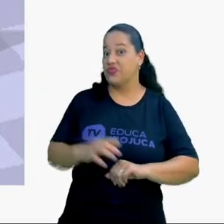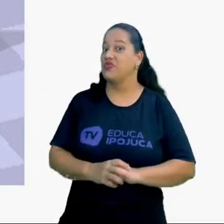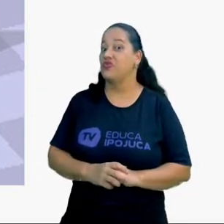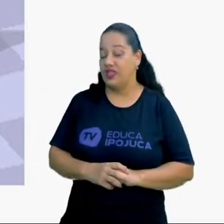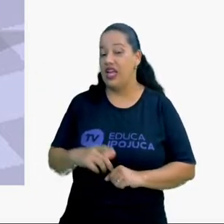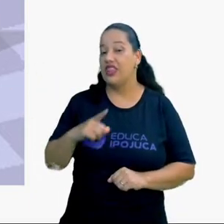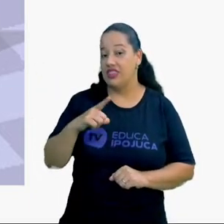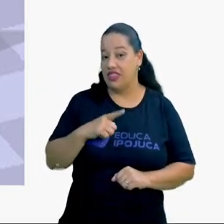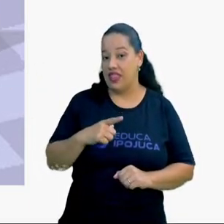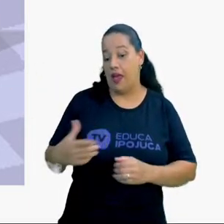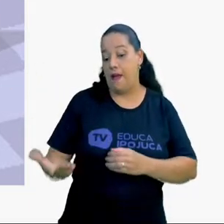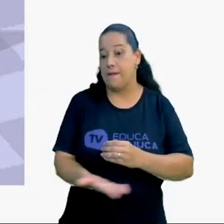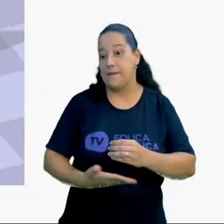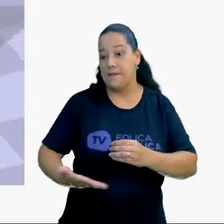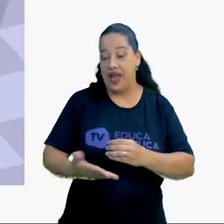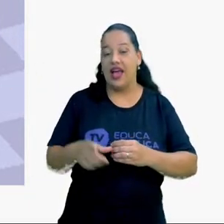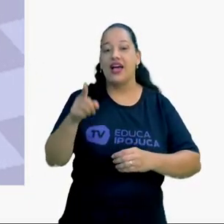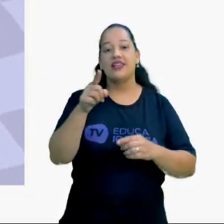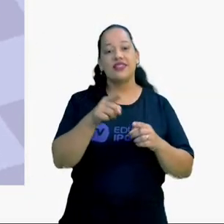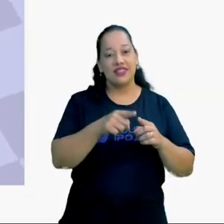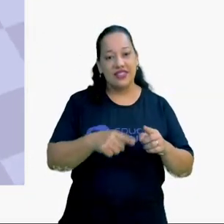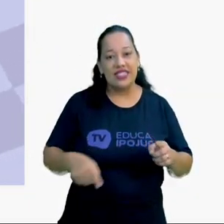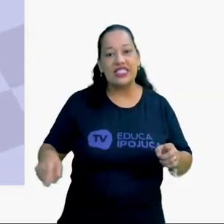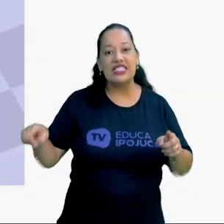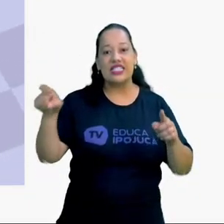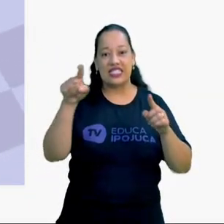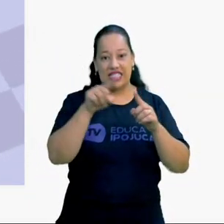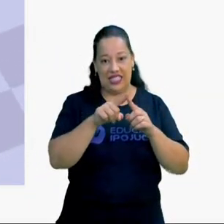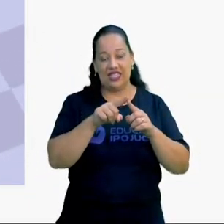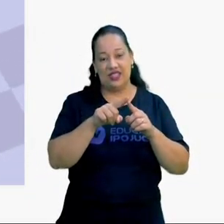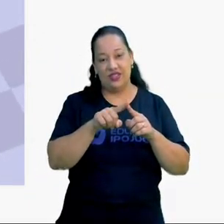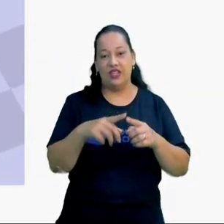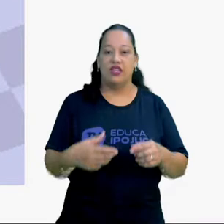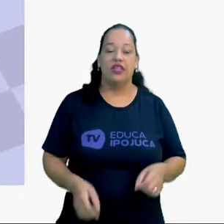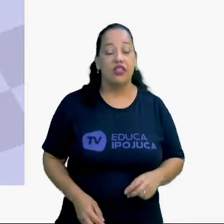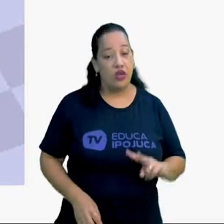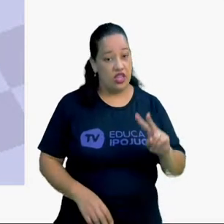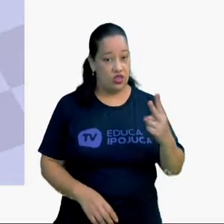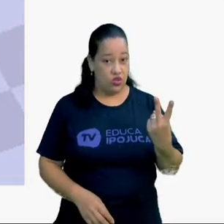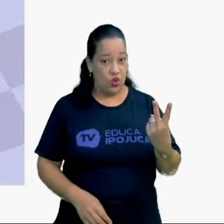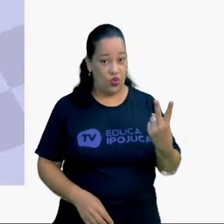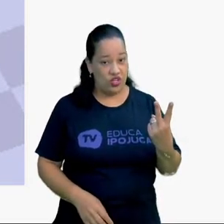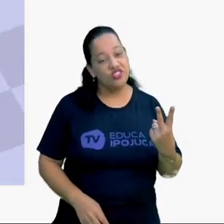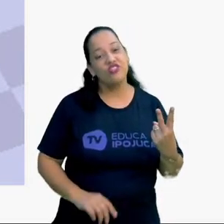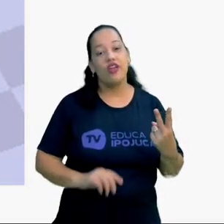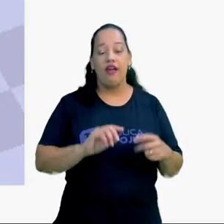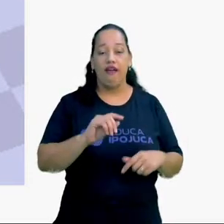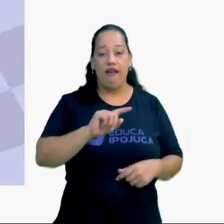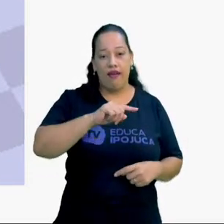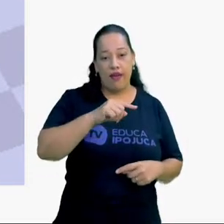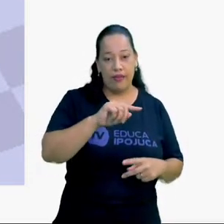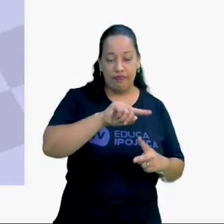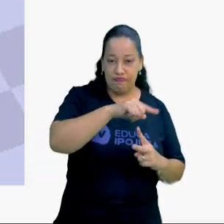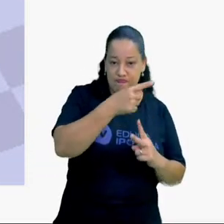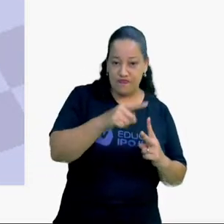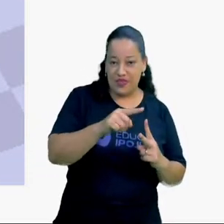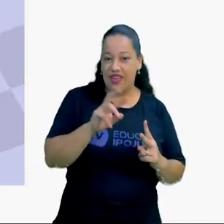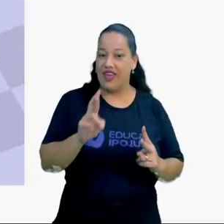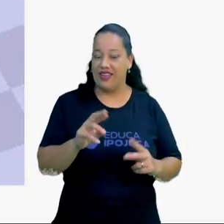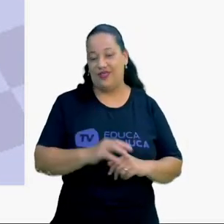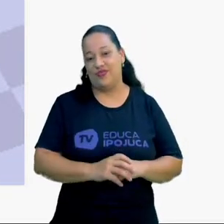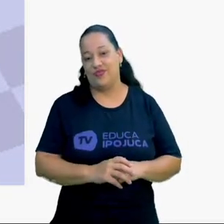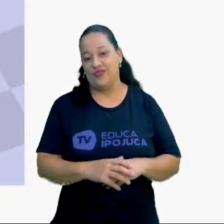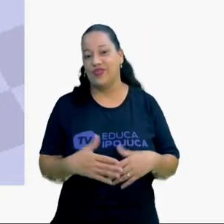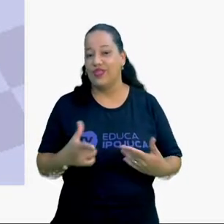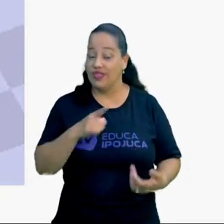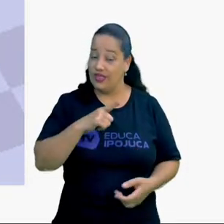circulares, então a base é 2πr E ali temos o formato de um